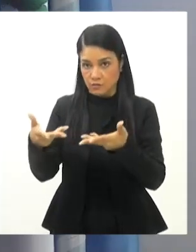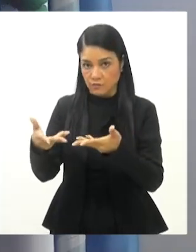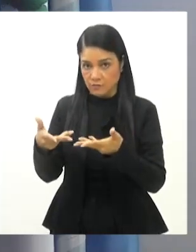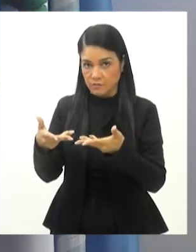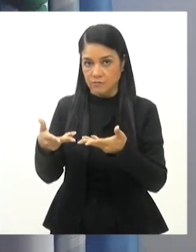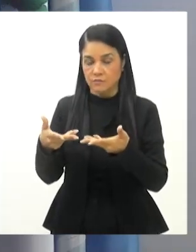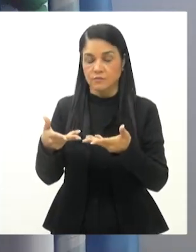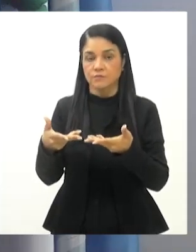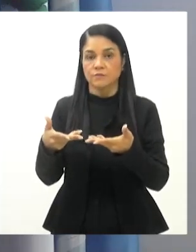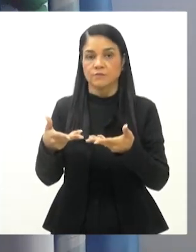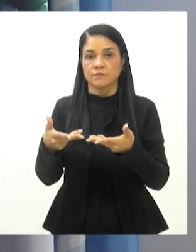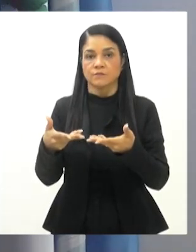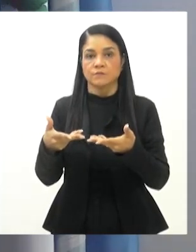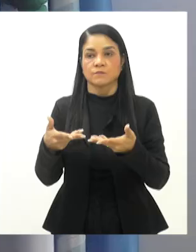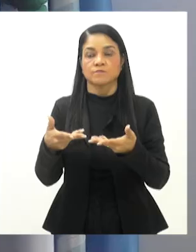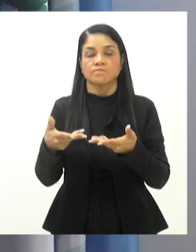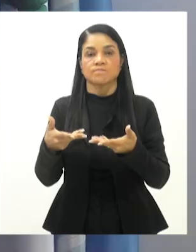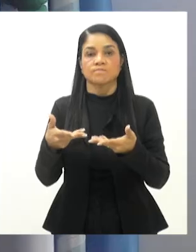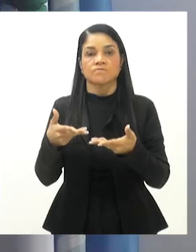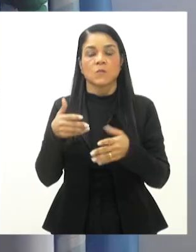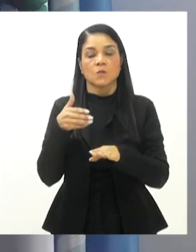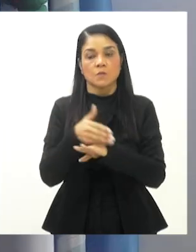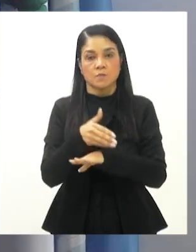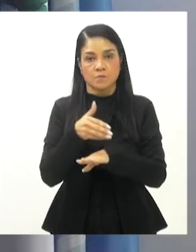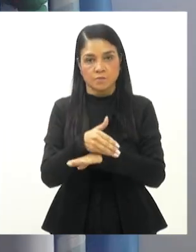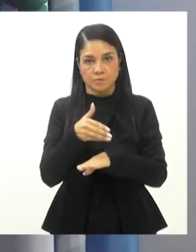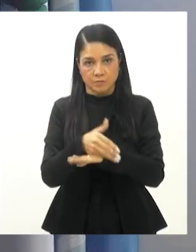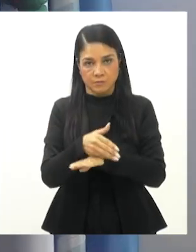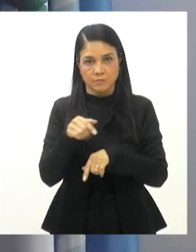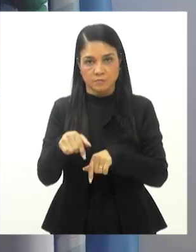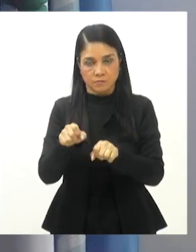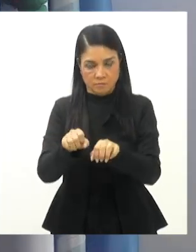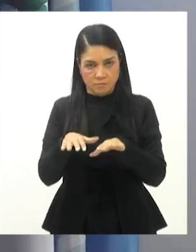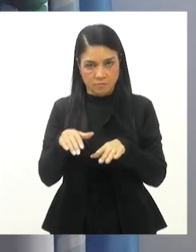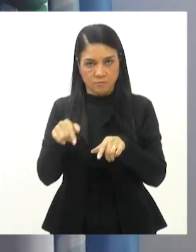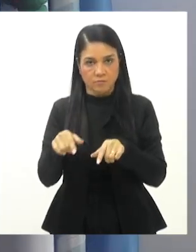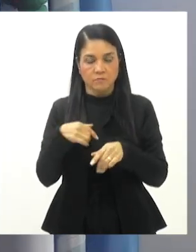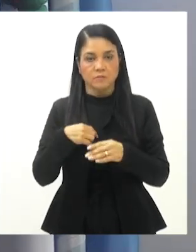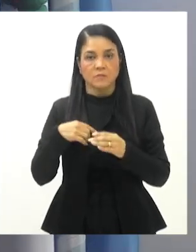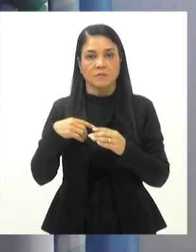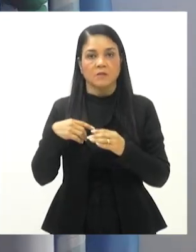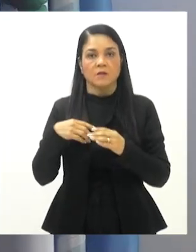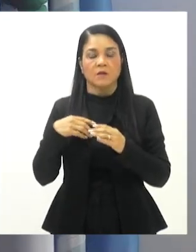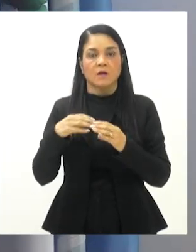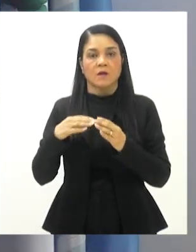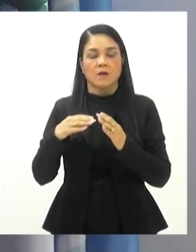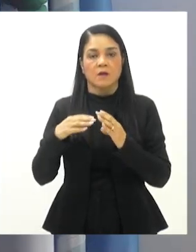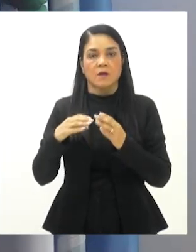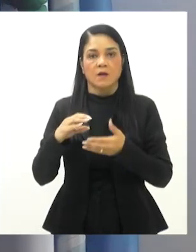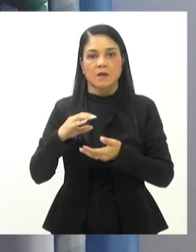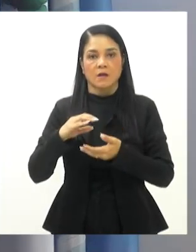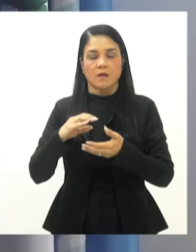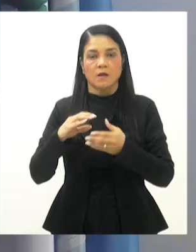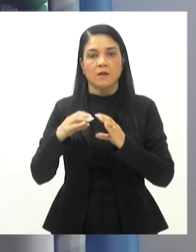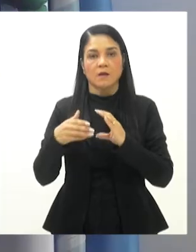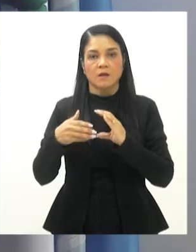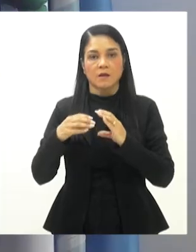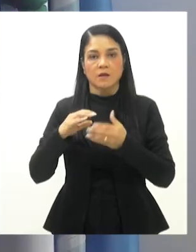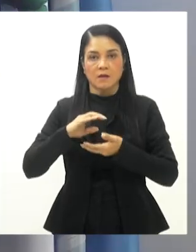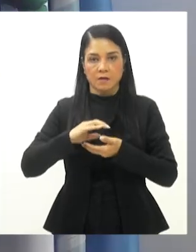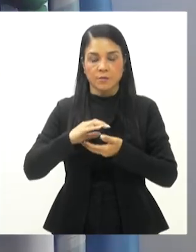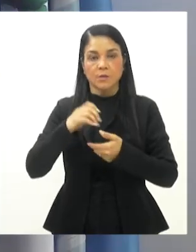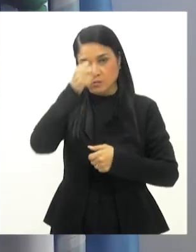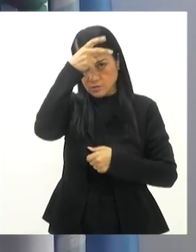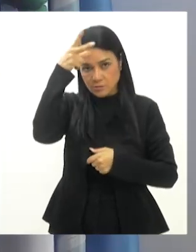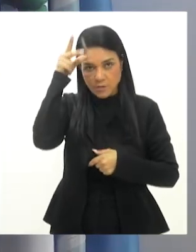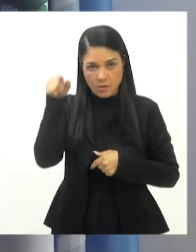queiram, se quiserem vir comparecer aqui aos trabalhos, a Câmara Municipal de Petrópolis, porque teve, à época dos